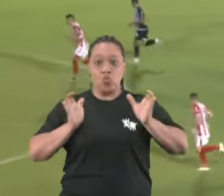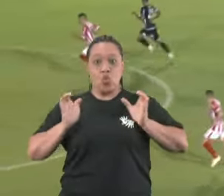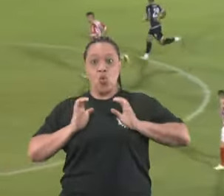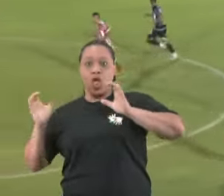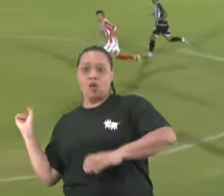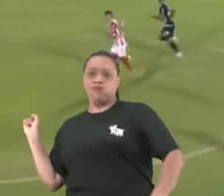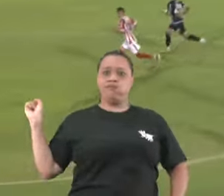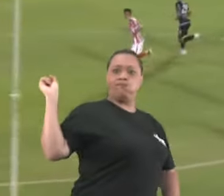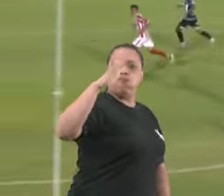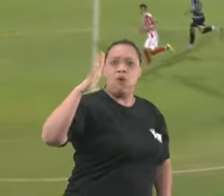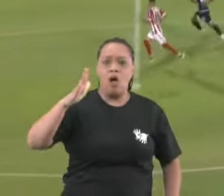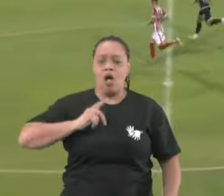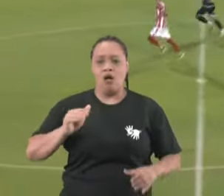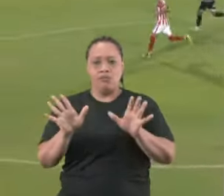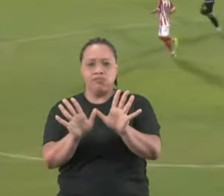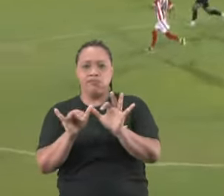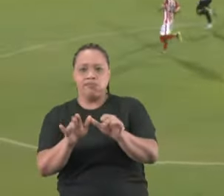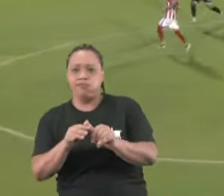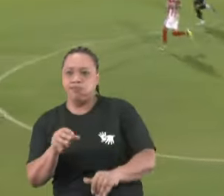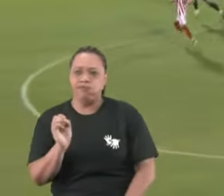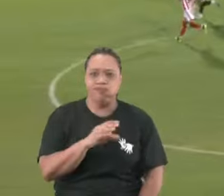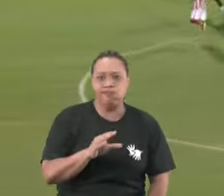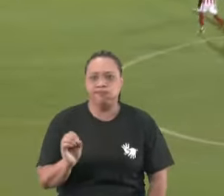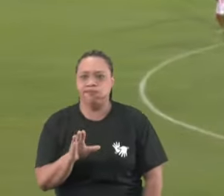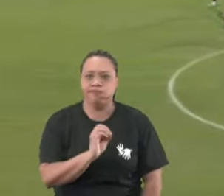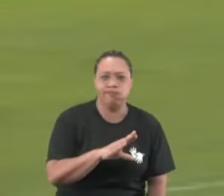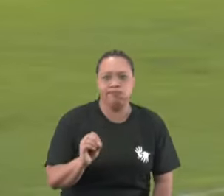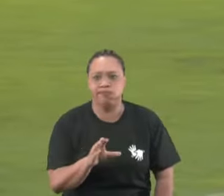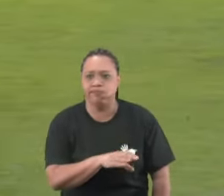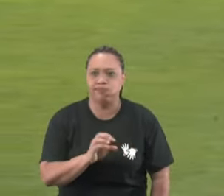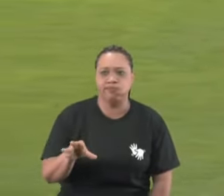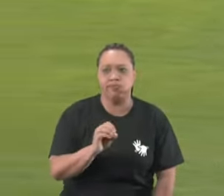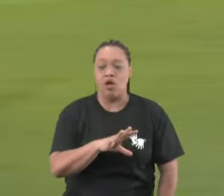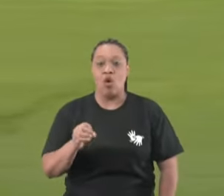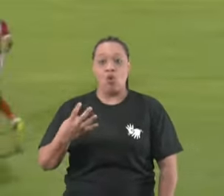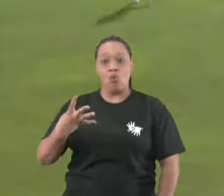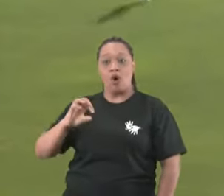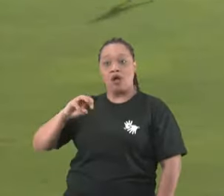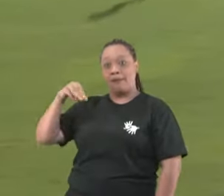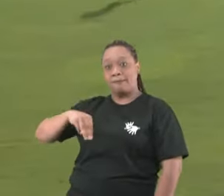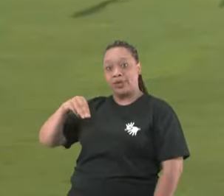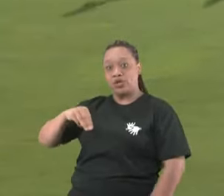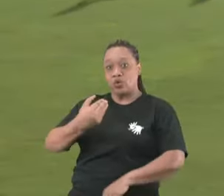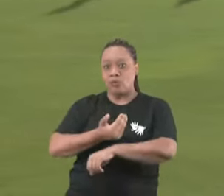Tem pressa o torcedor do Asa. Vamos chegando na marca de 40 minutos desse segundo tempo.